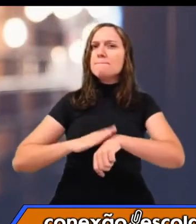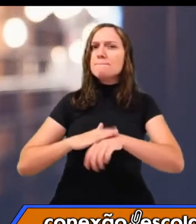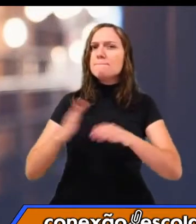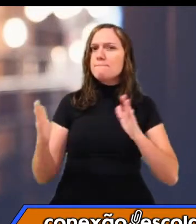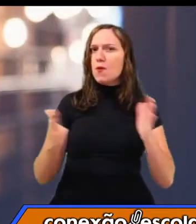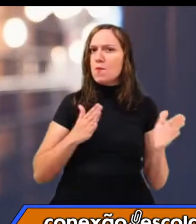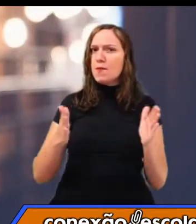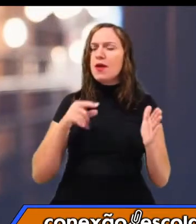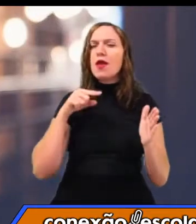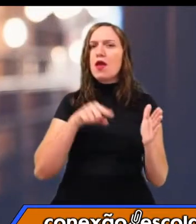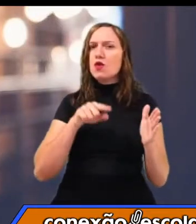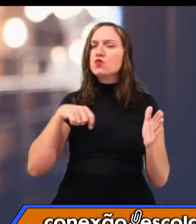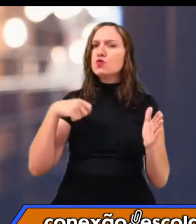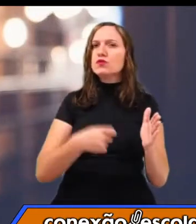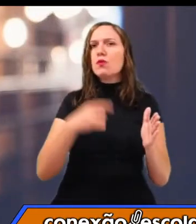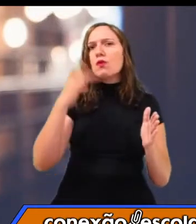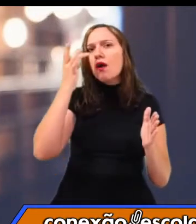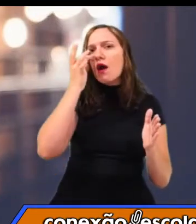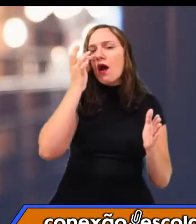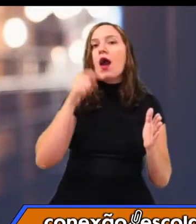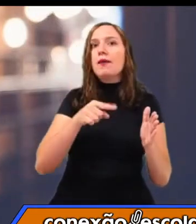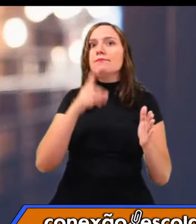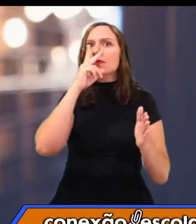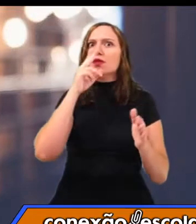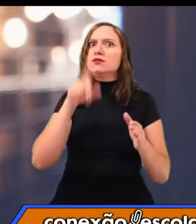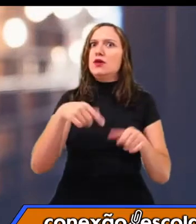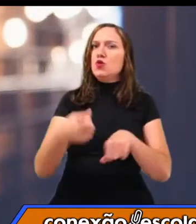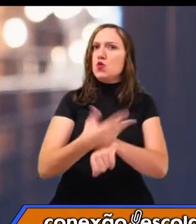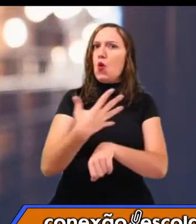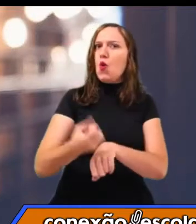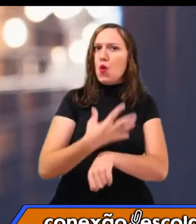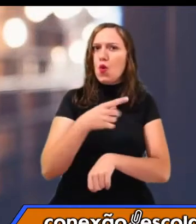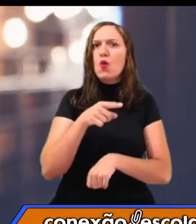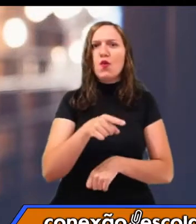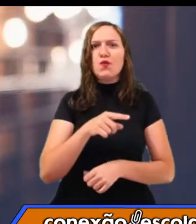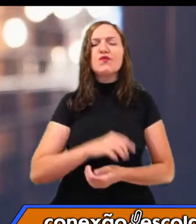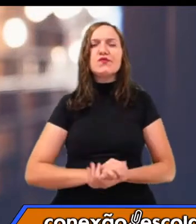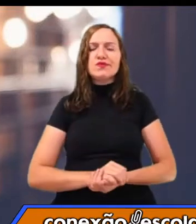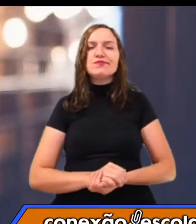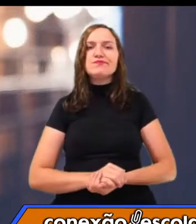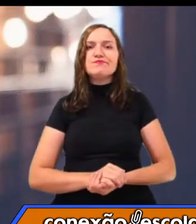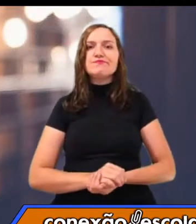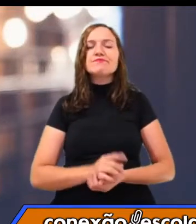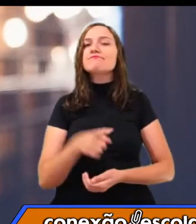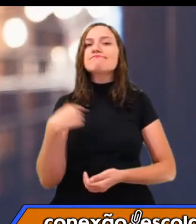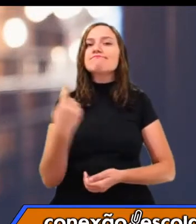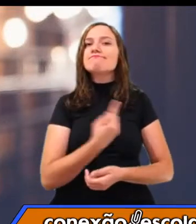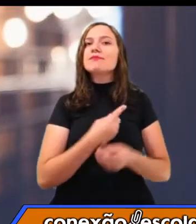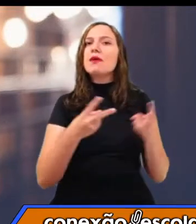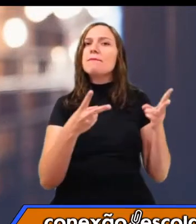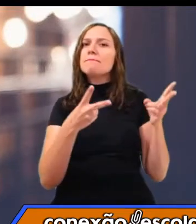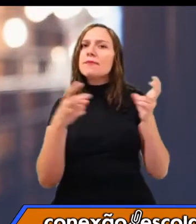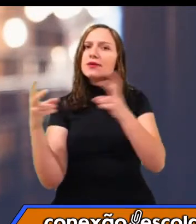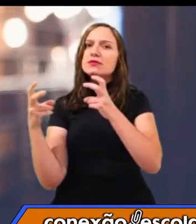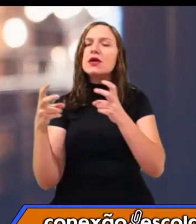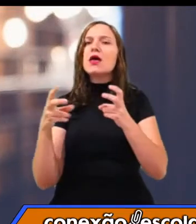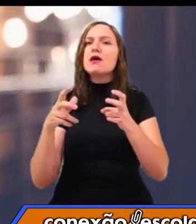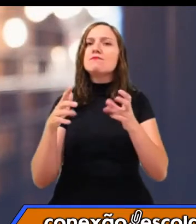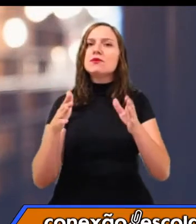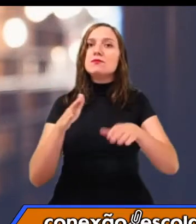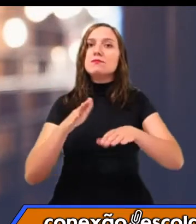ideia bastante inovadora, né? E aí a gente tem, nesse período,